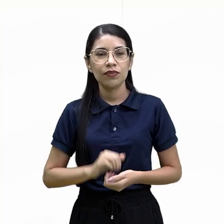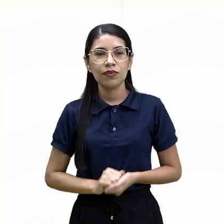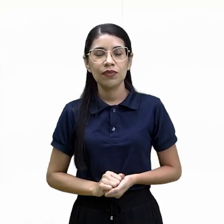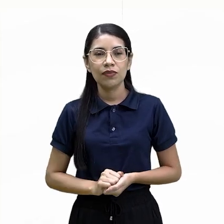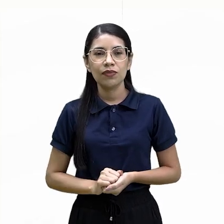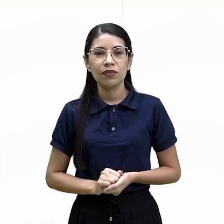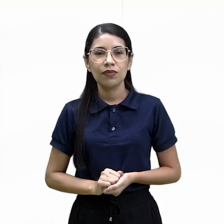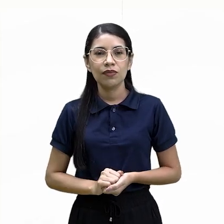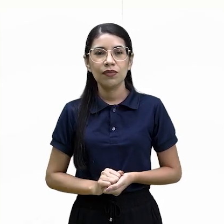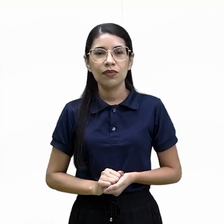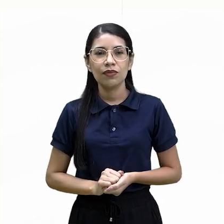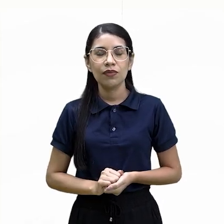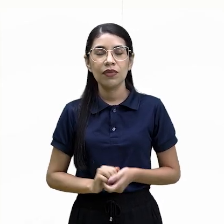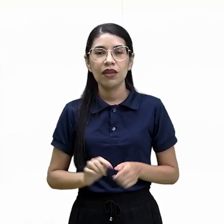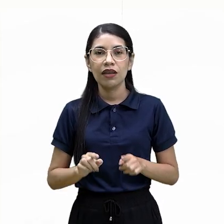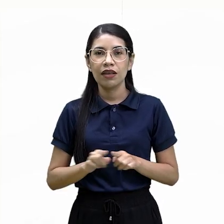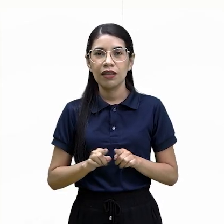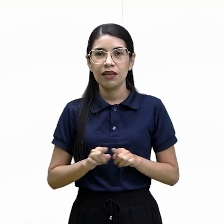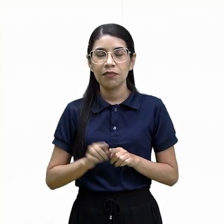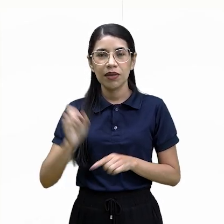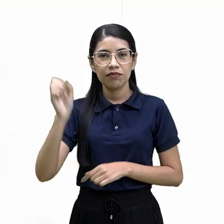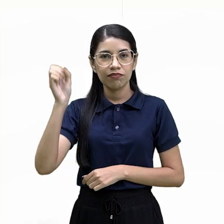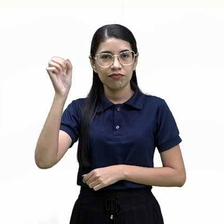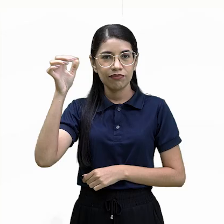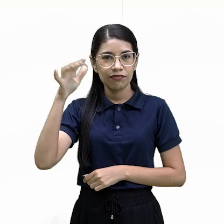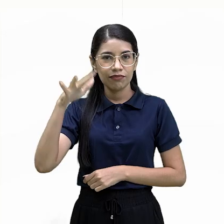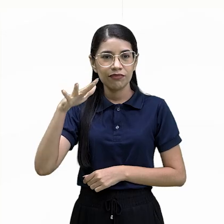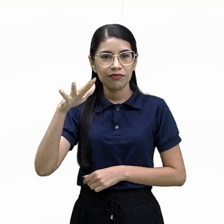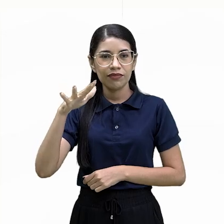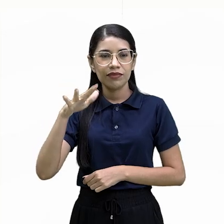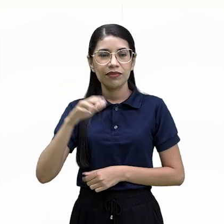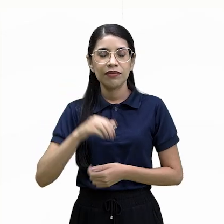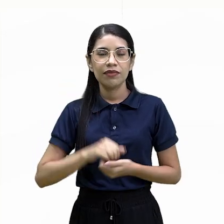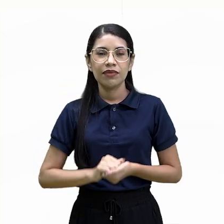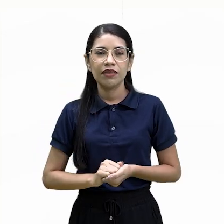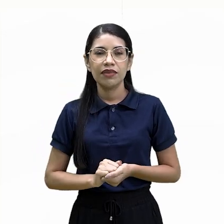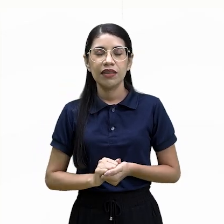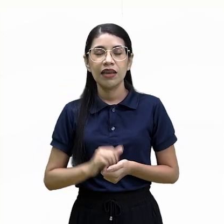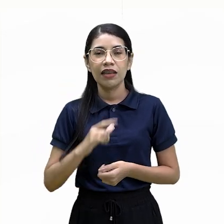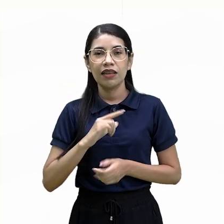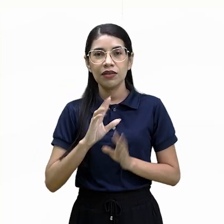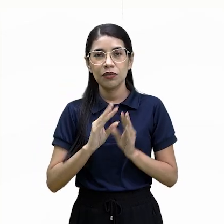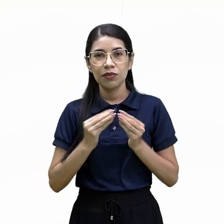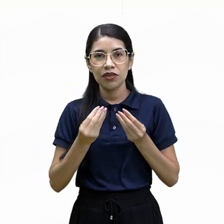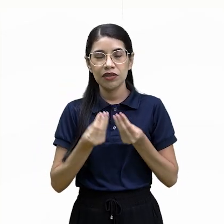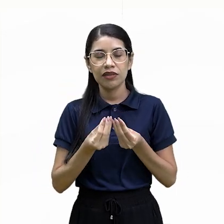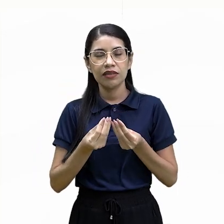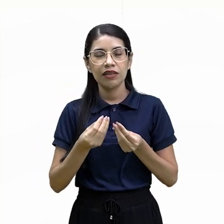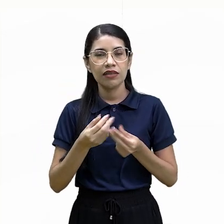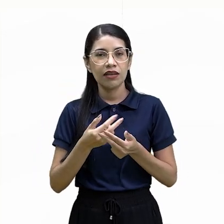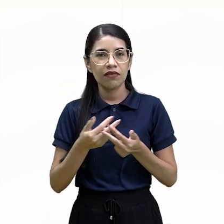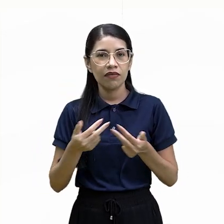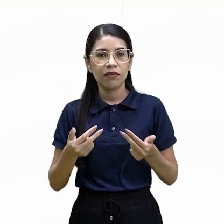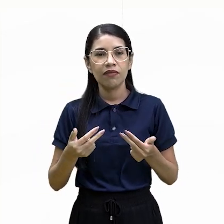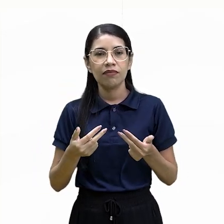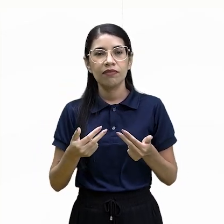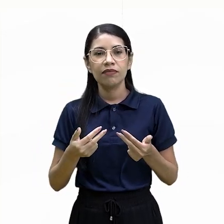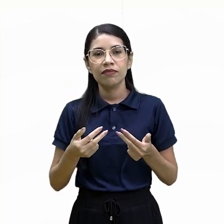também, inclusive, a luz, emitida por certas substâncias e